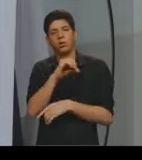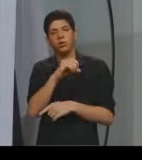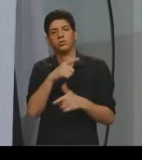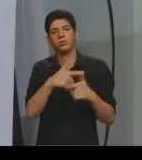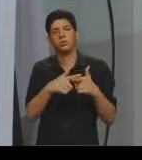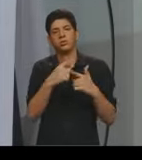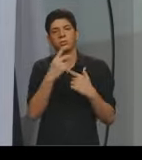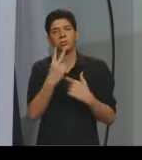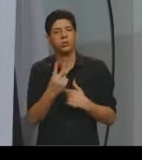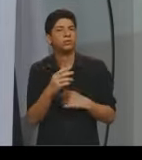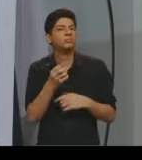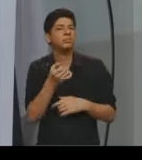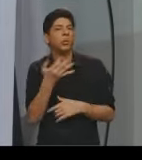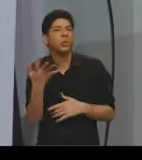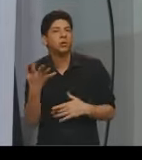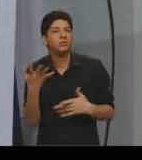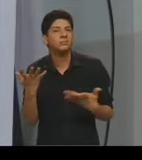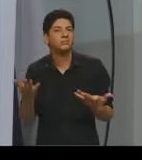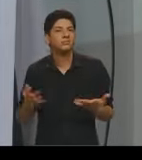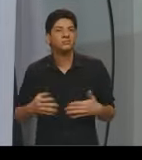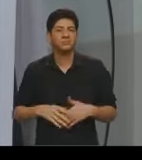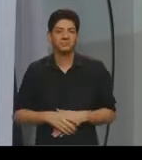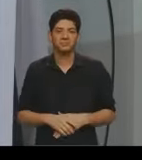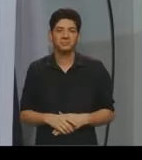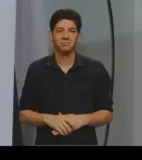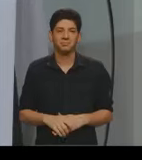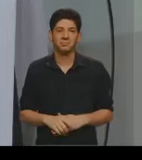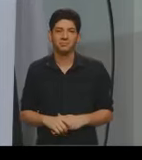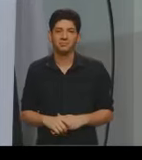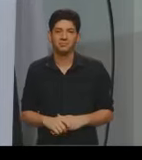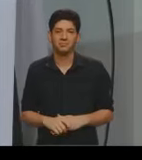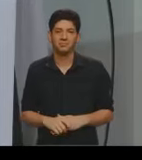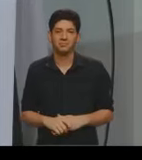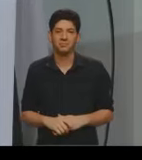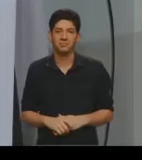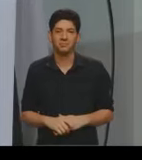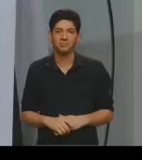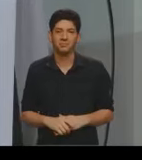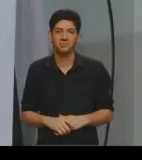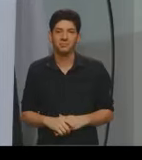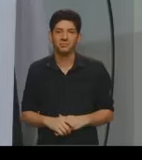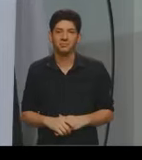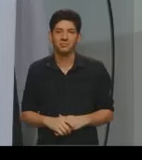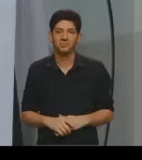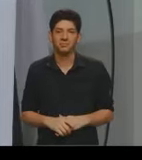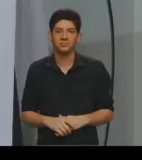2 dá quanto em reais?